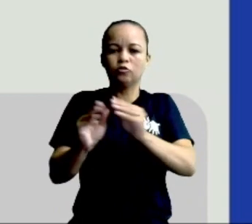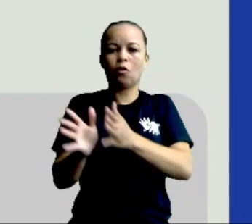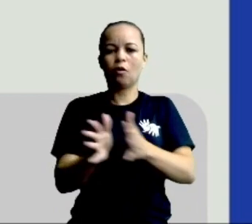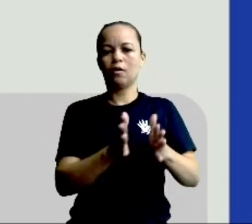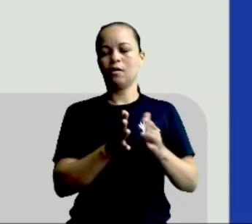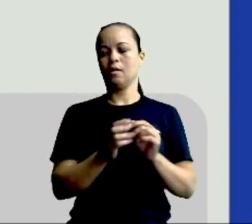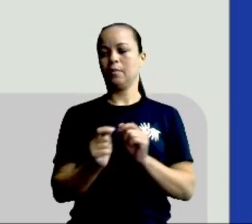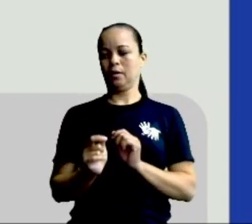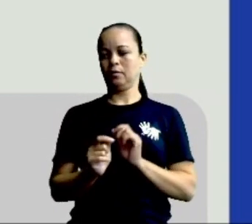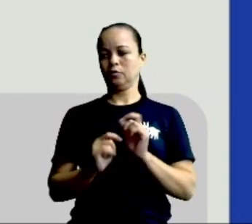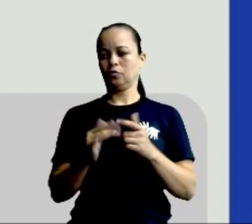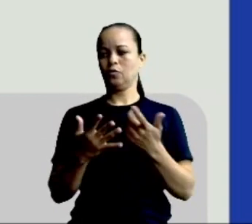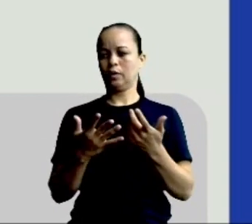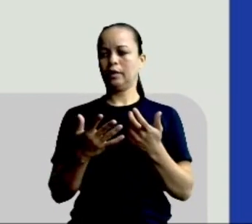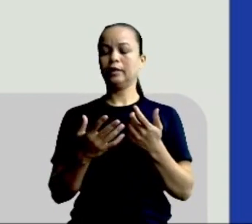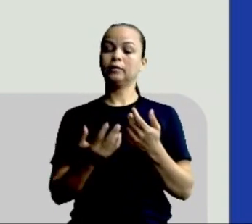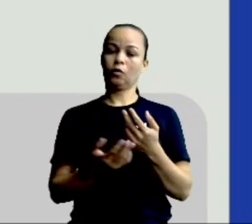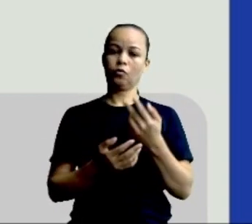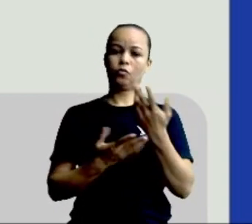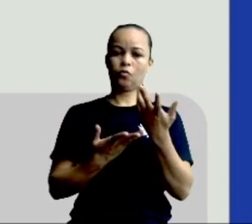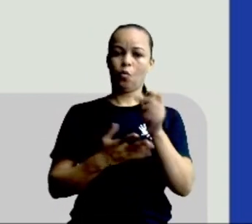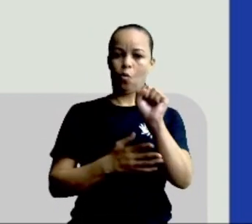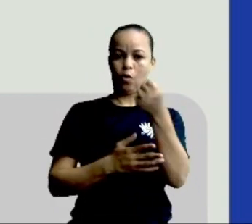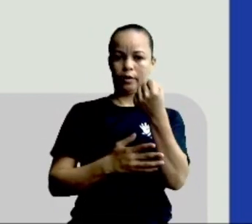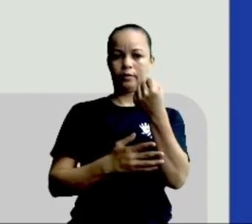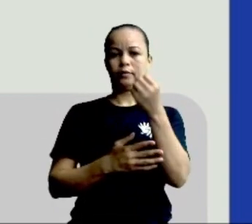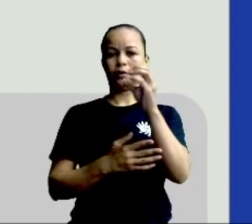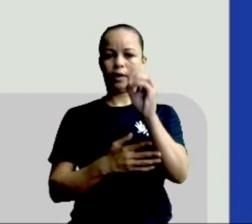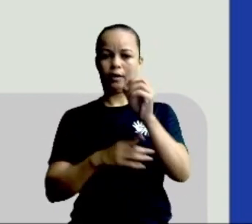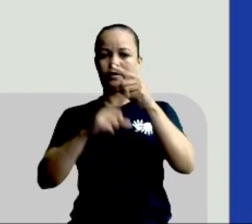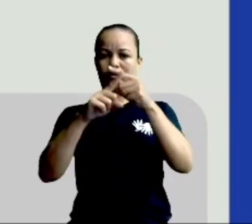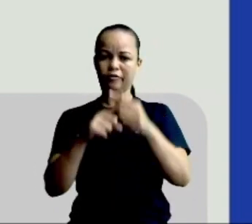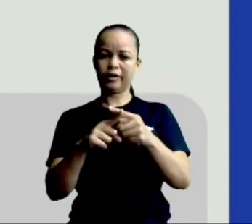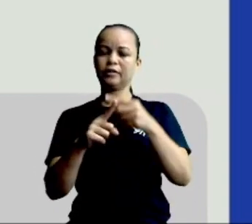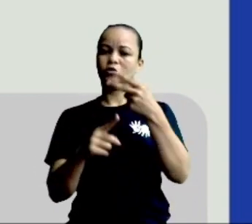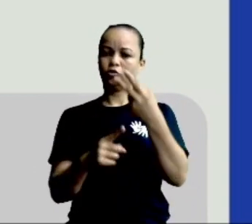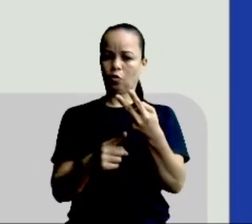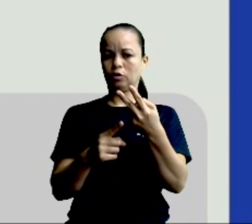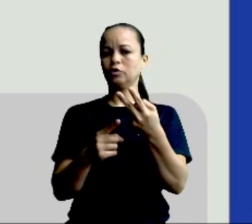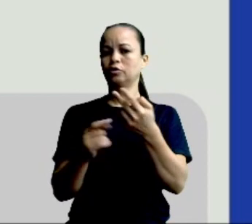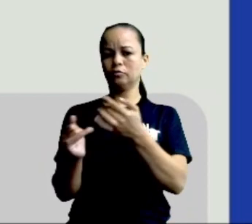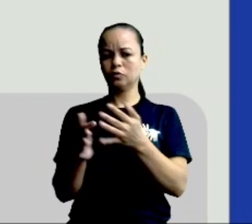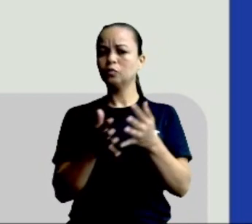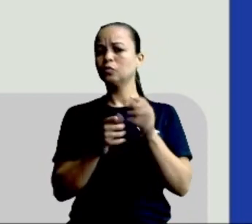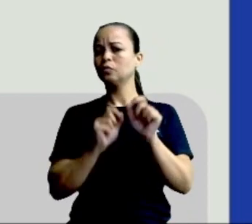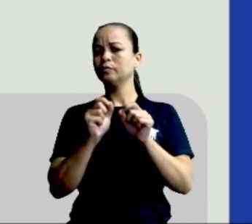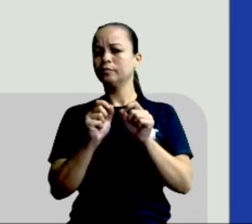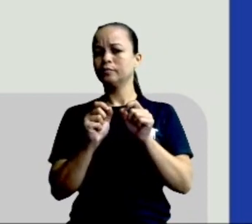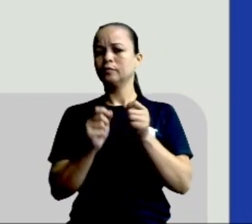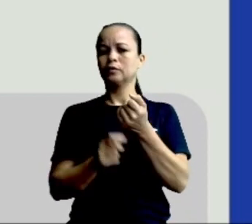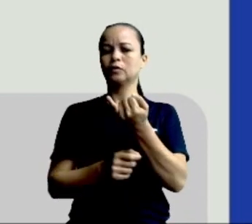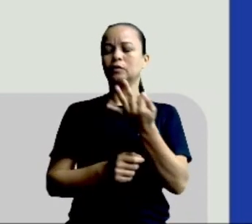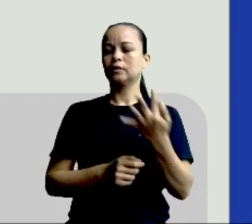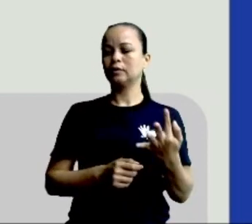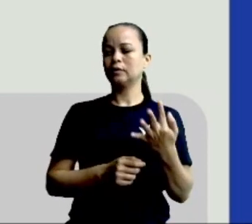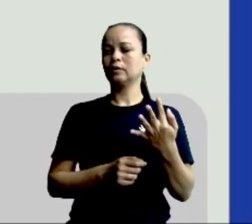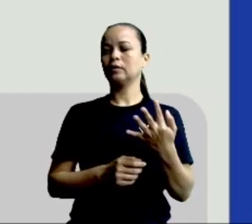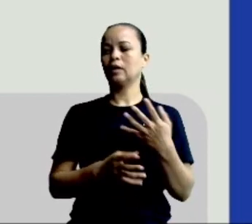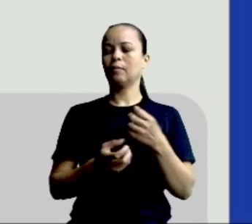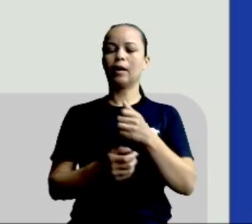E o deslocamento vale 2 metros. Então, quando eu multiplicar 80 vezes 2, eu tenho aí um trabalho